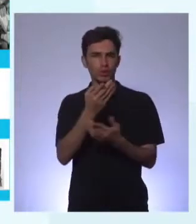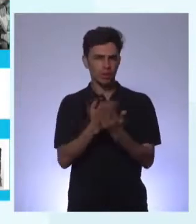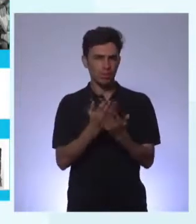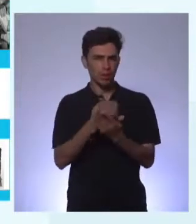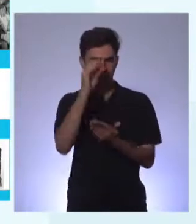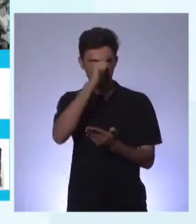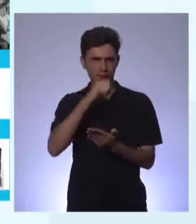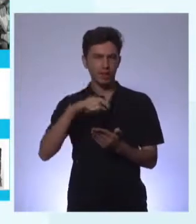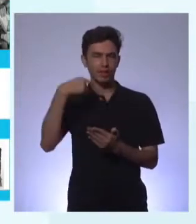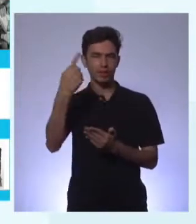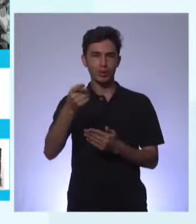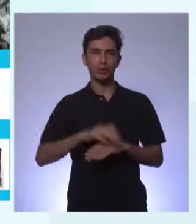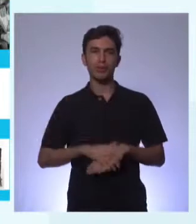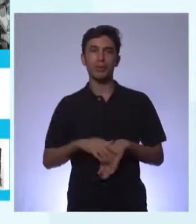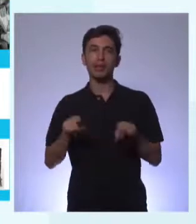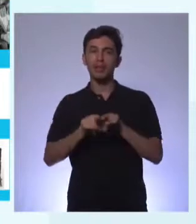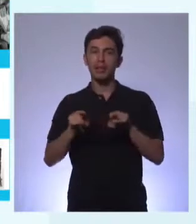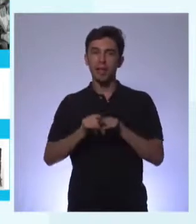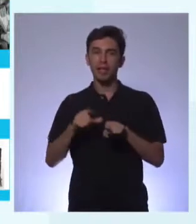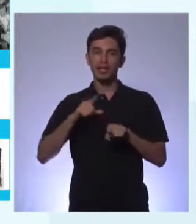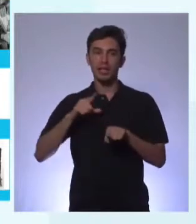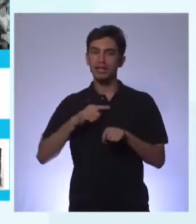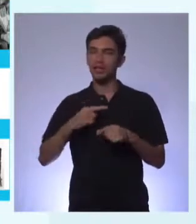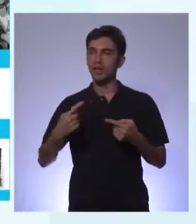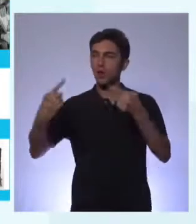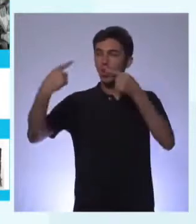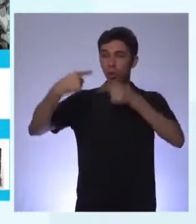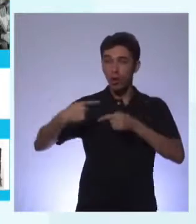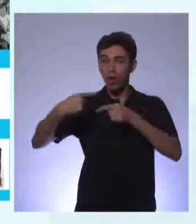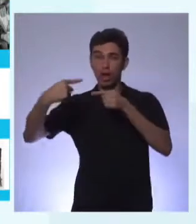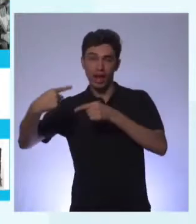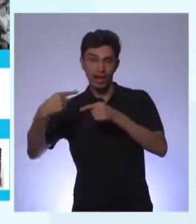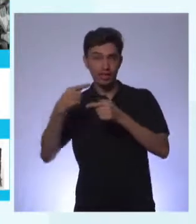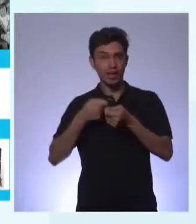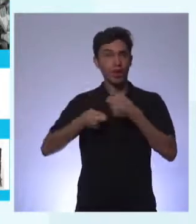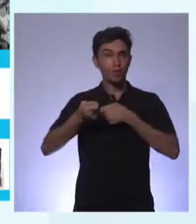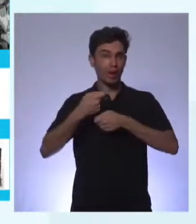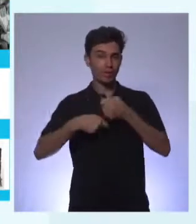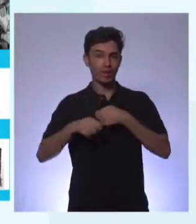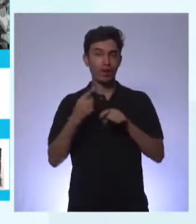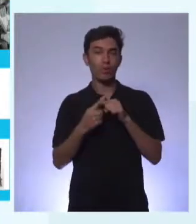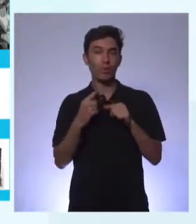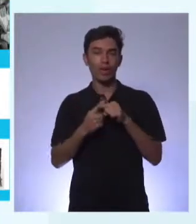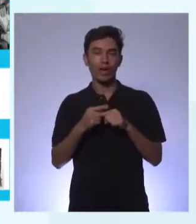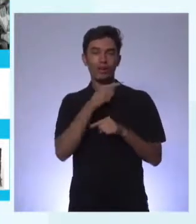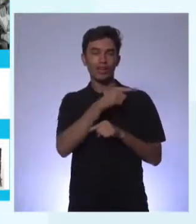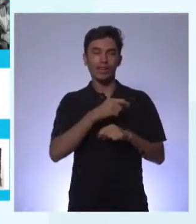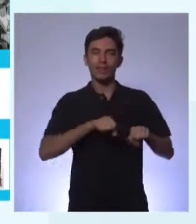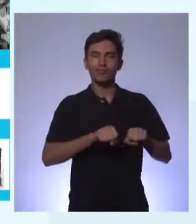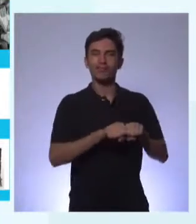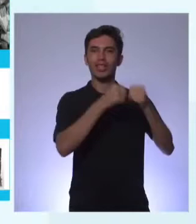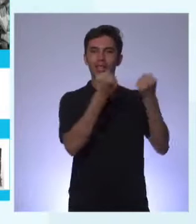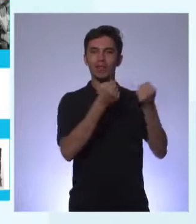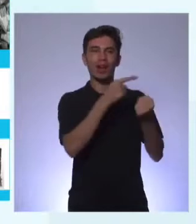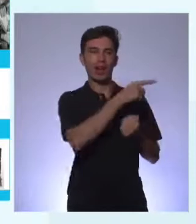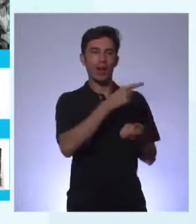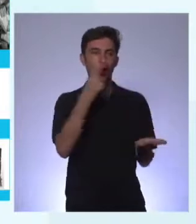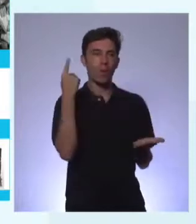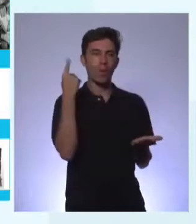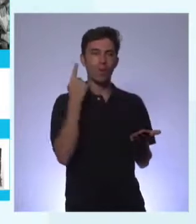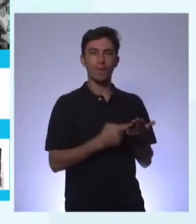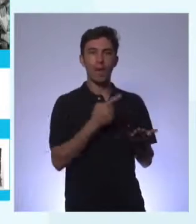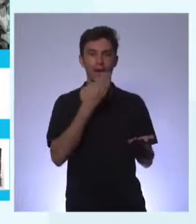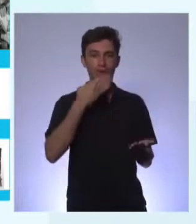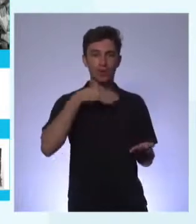Concorrência comercial, então você vai ter que quebrar o pacto colonial, né? Porque o